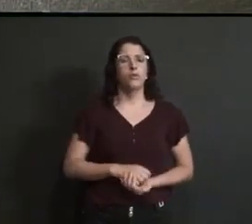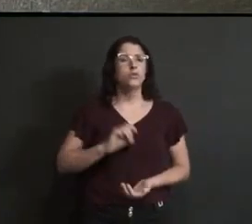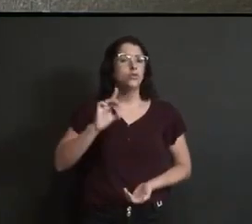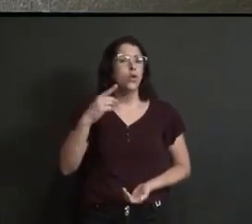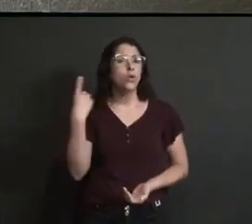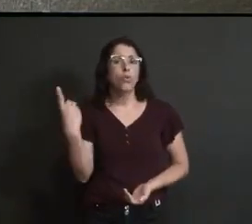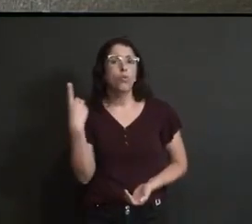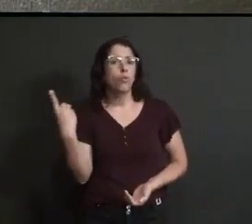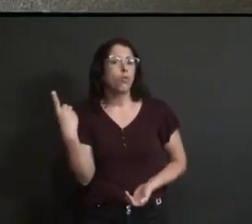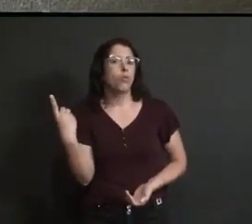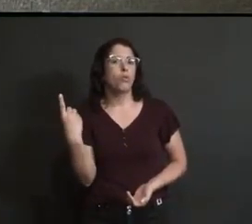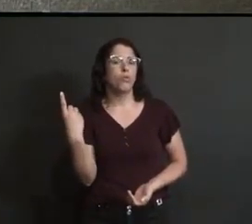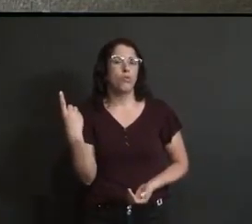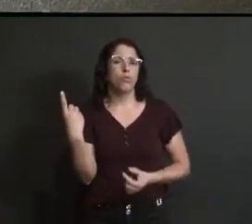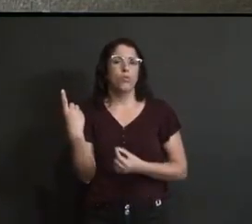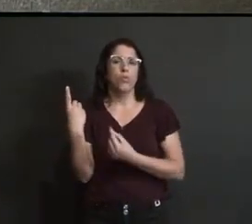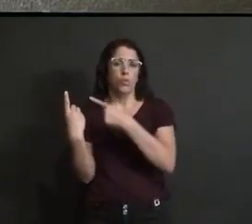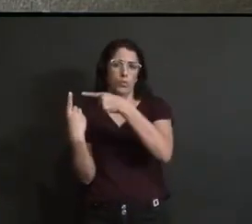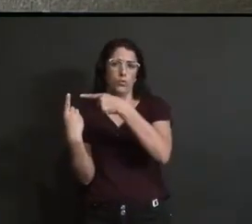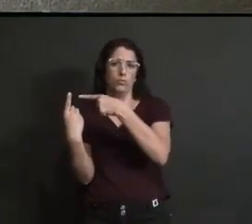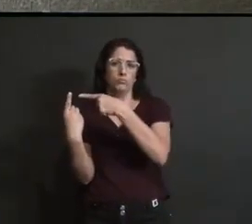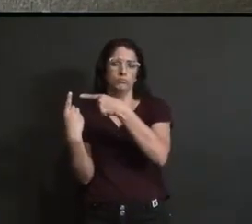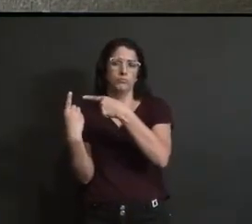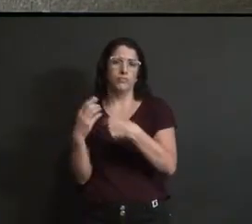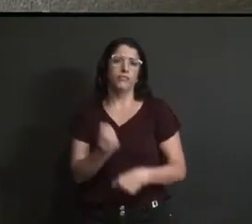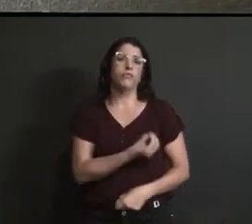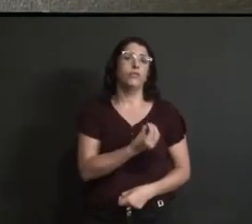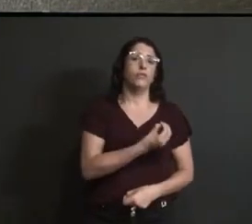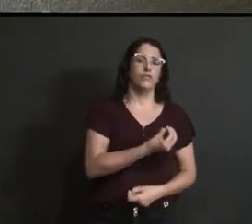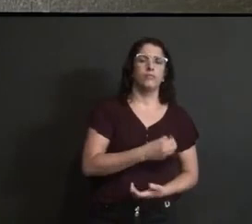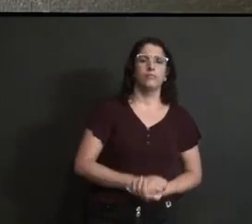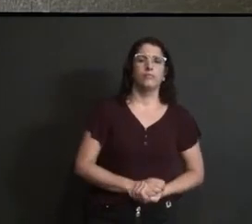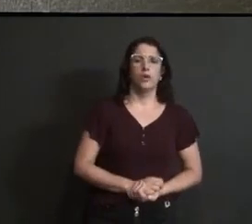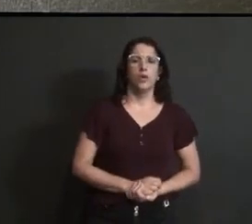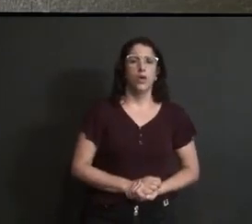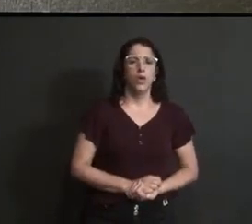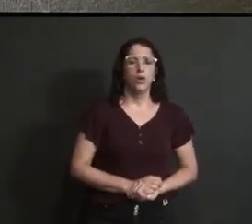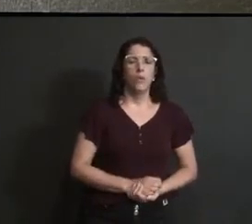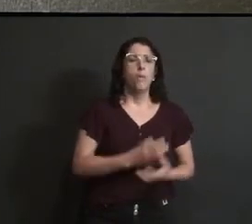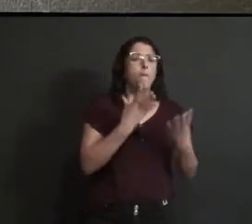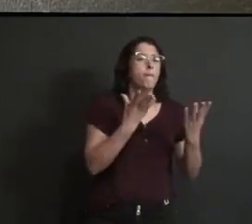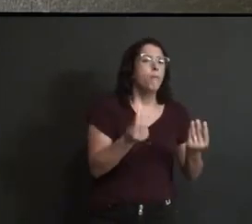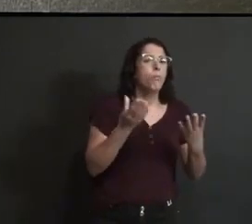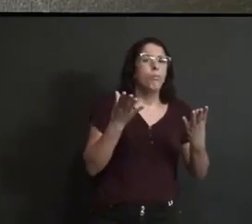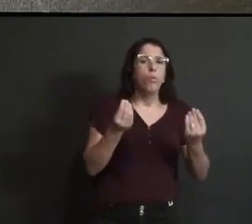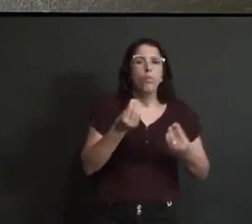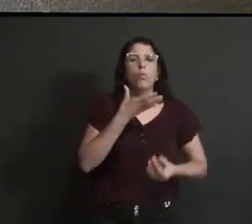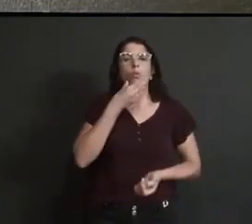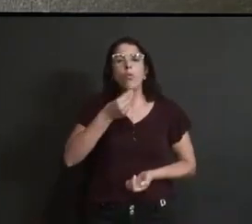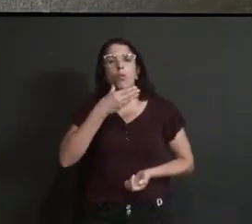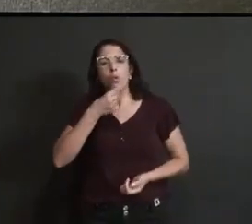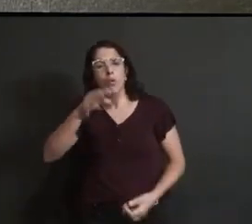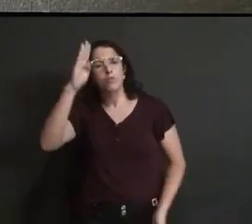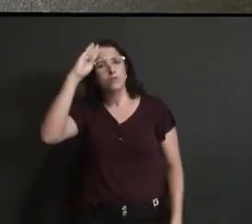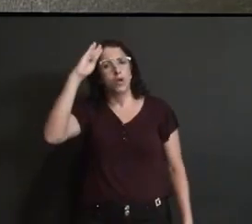foi o soldado Ryan. Morreram por causa dele.